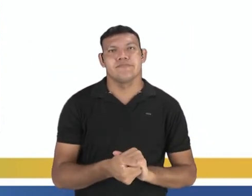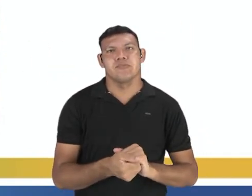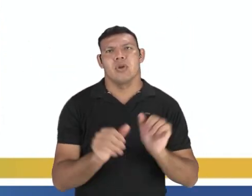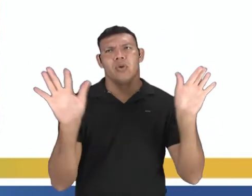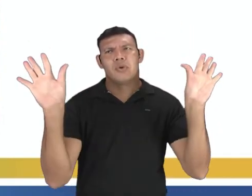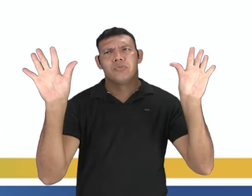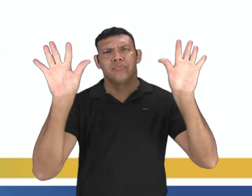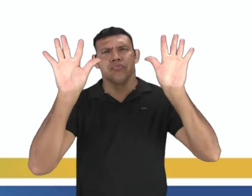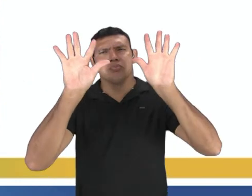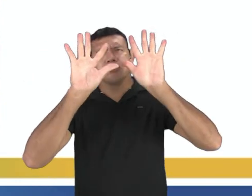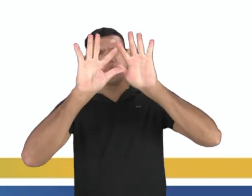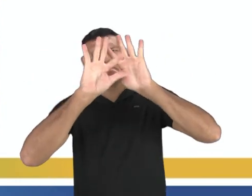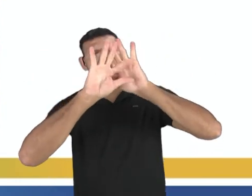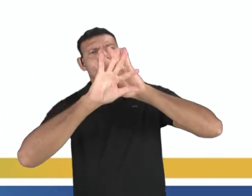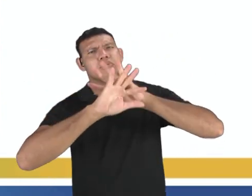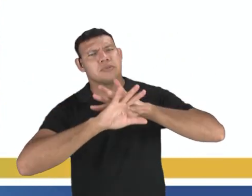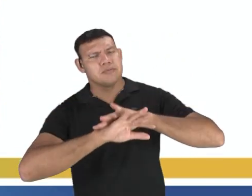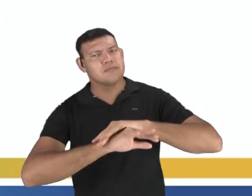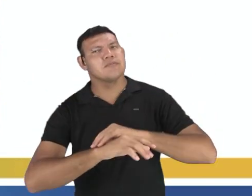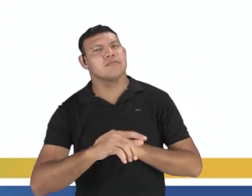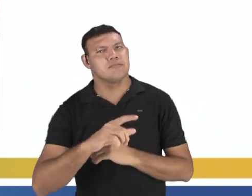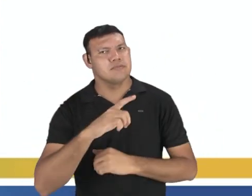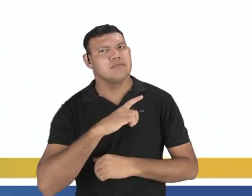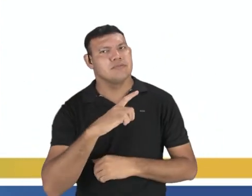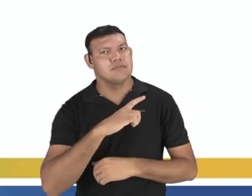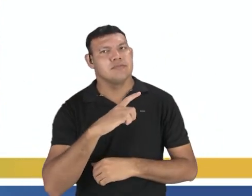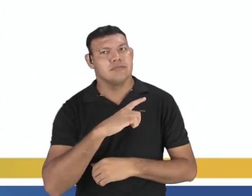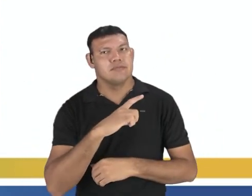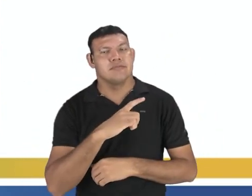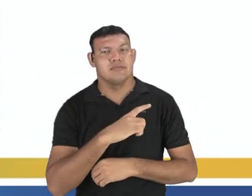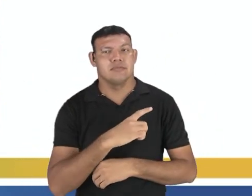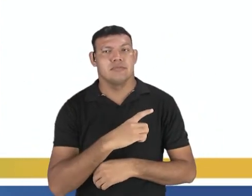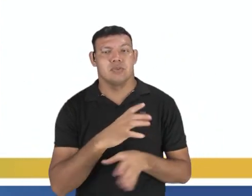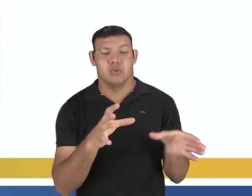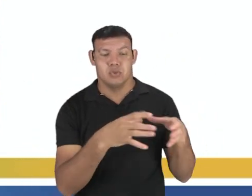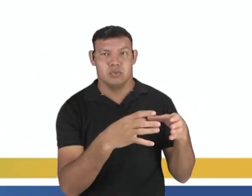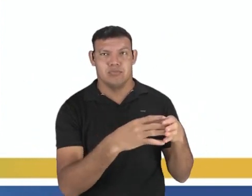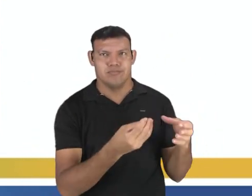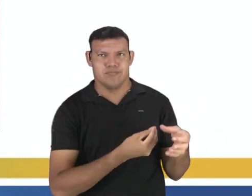elas impedem que a luz chegue. Mas, mesmo assim, esses